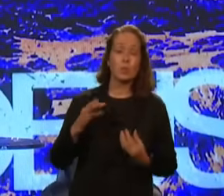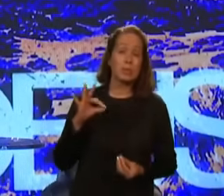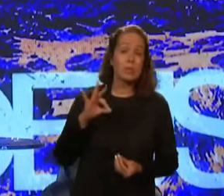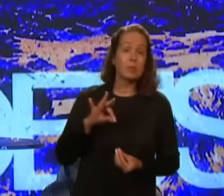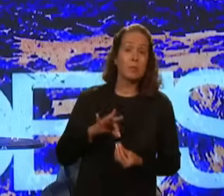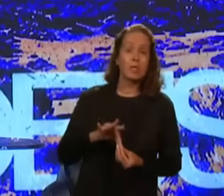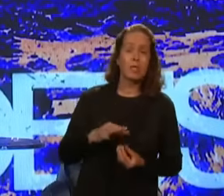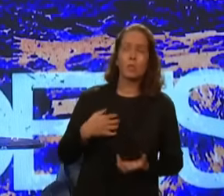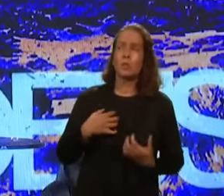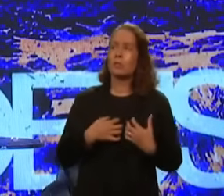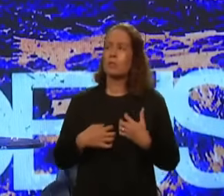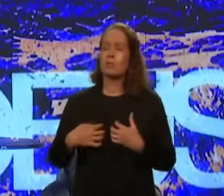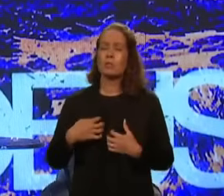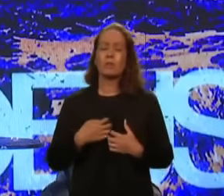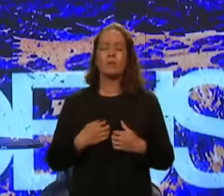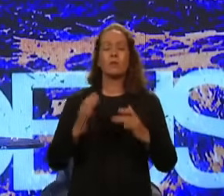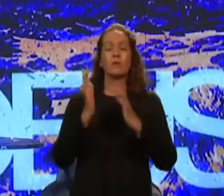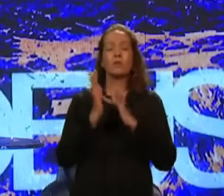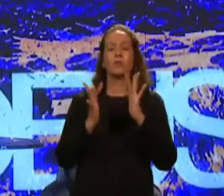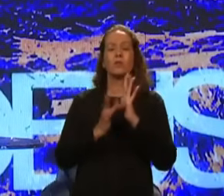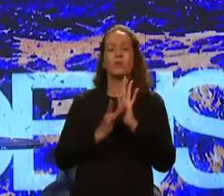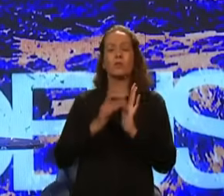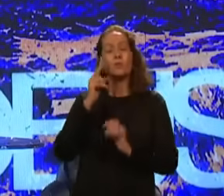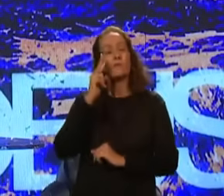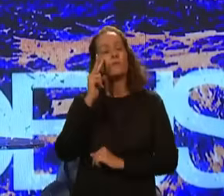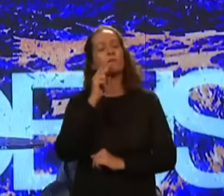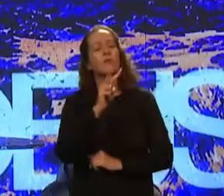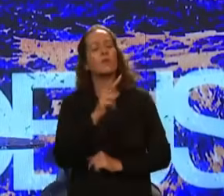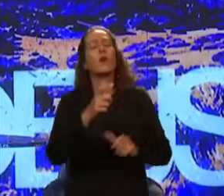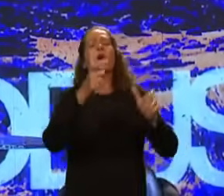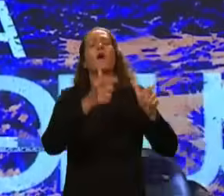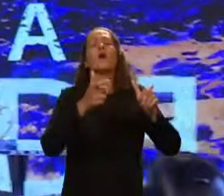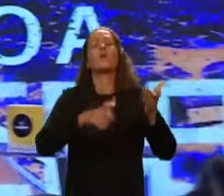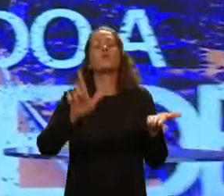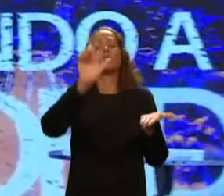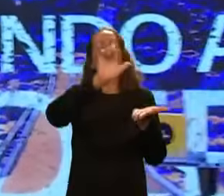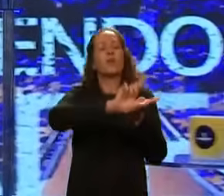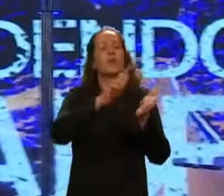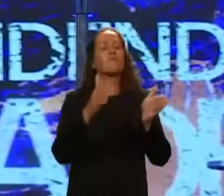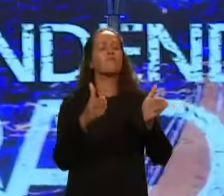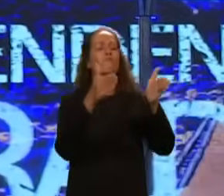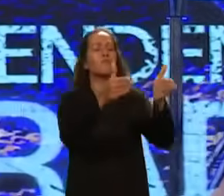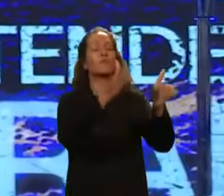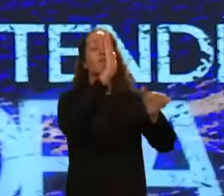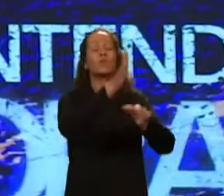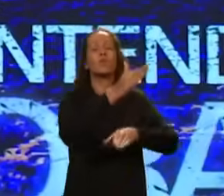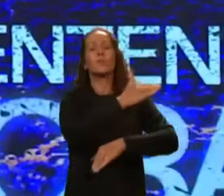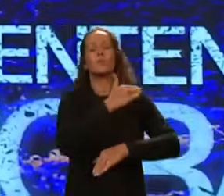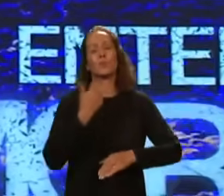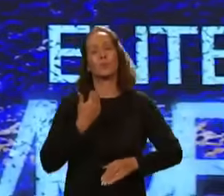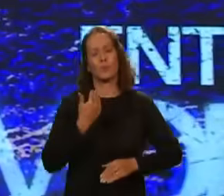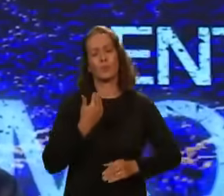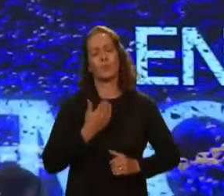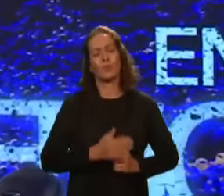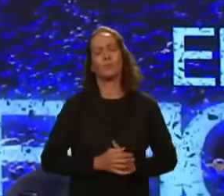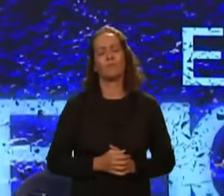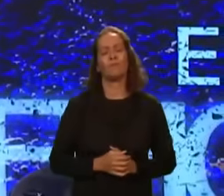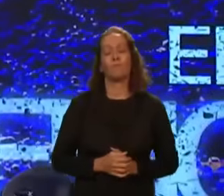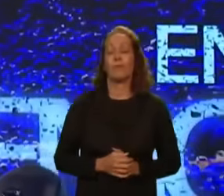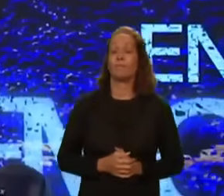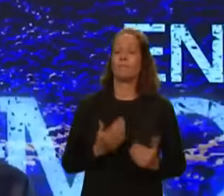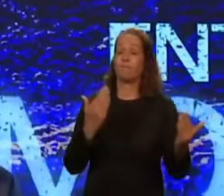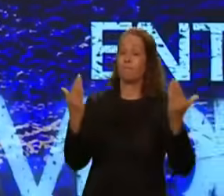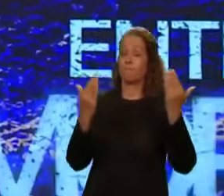espírito. Jesus foi e viu onde ele estava. Lázaro já estava morto. Tem muitos de